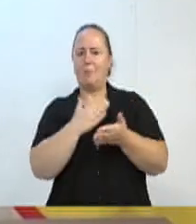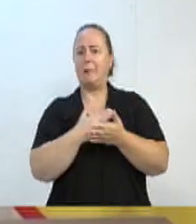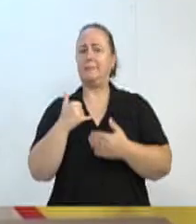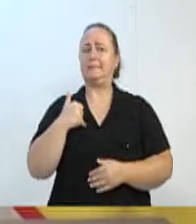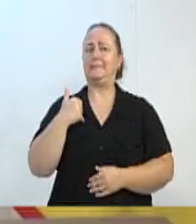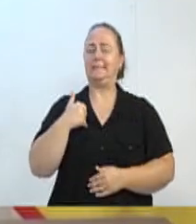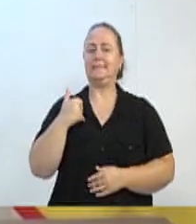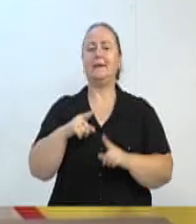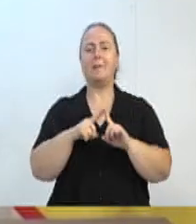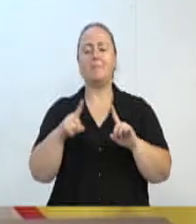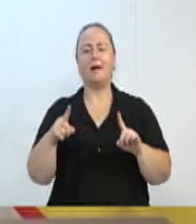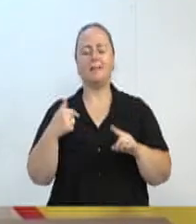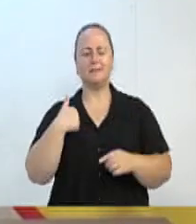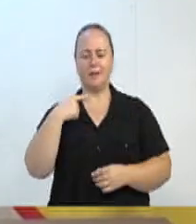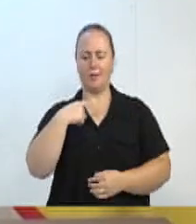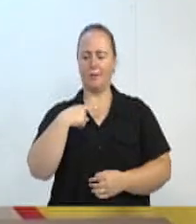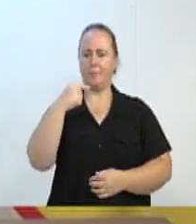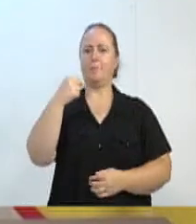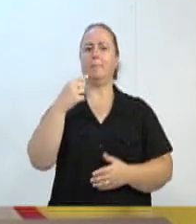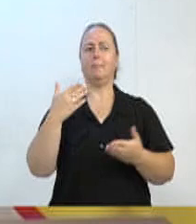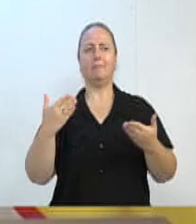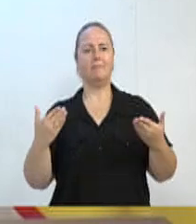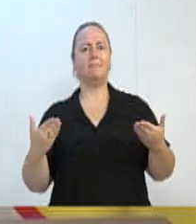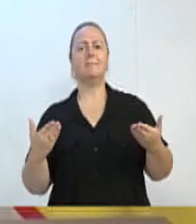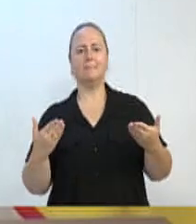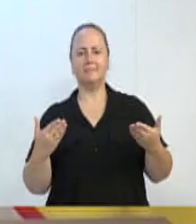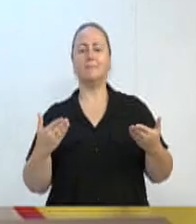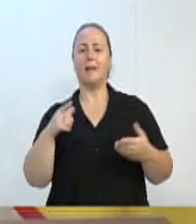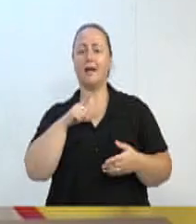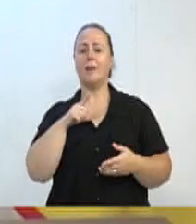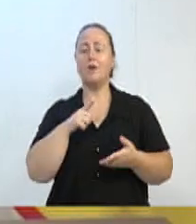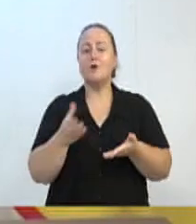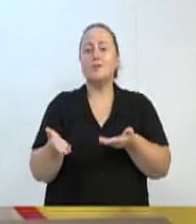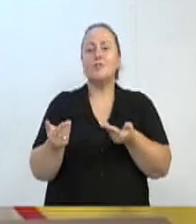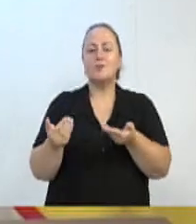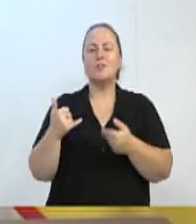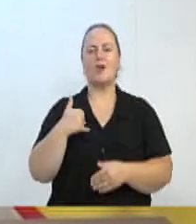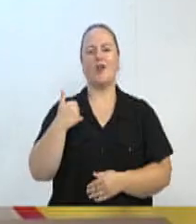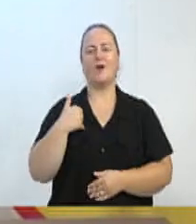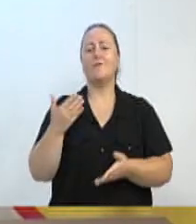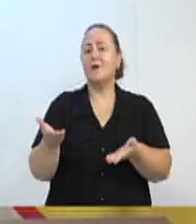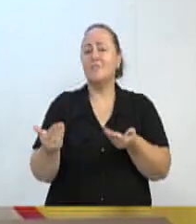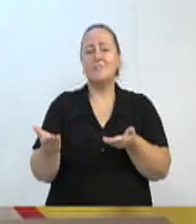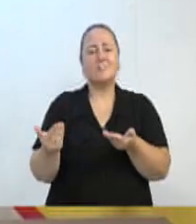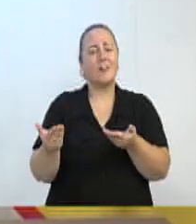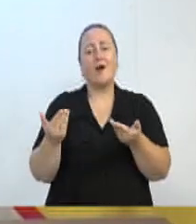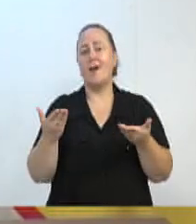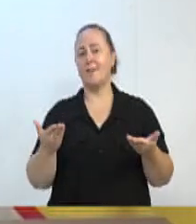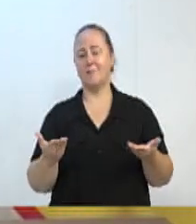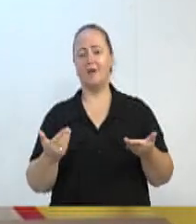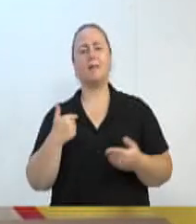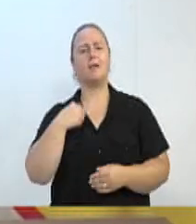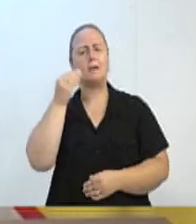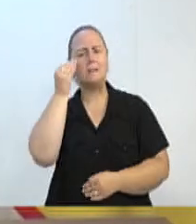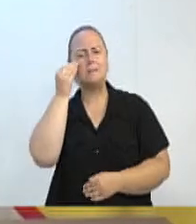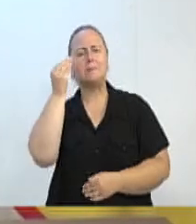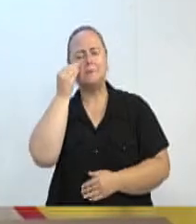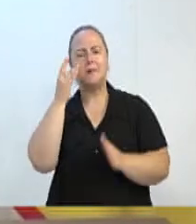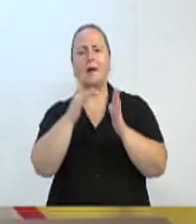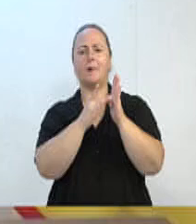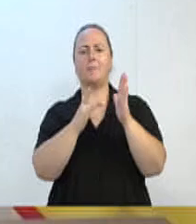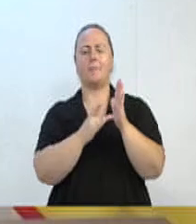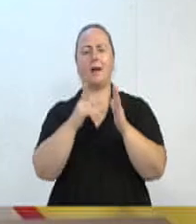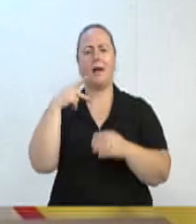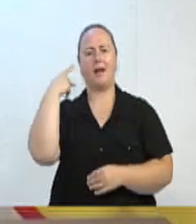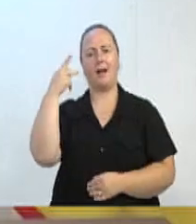mas que me alergia aqui com uma nenhum dos mais novos na história da cidade e sempre tento trazer essas pautas das